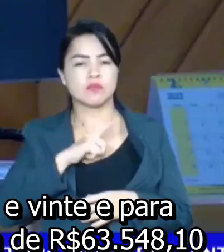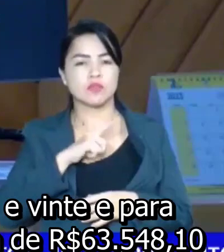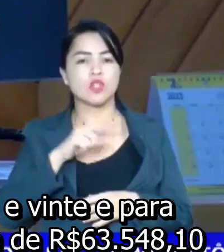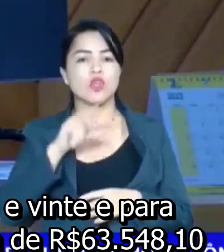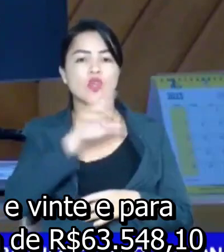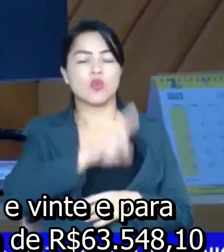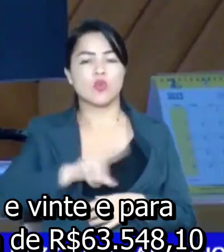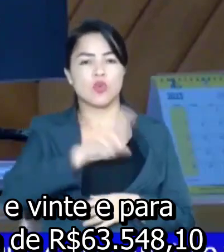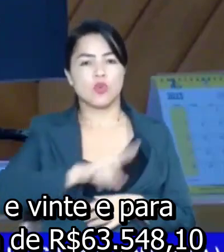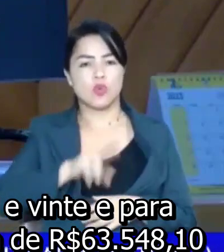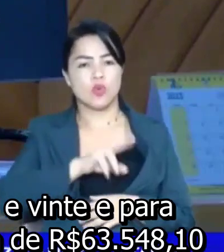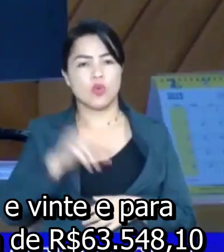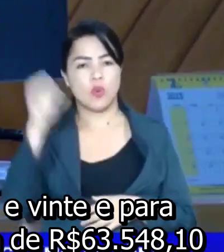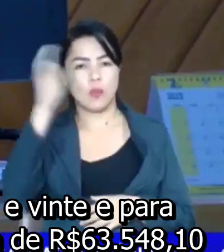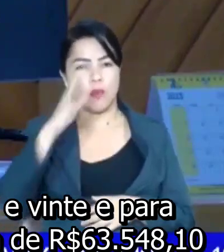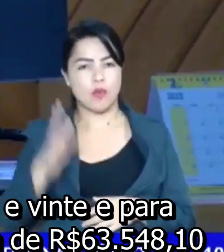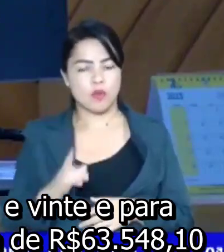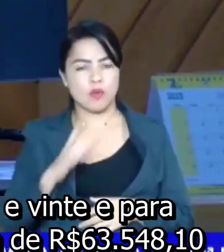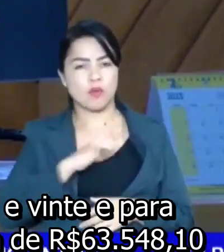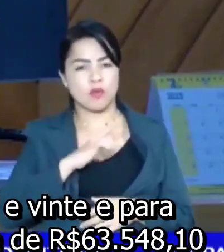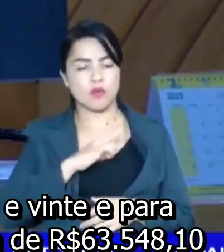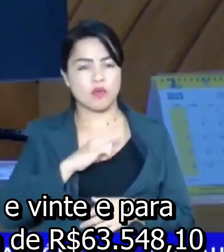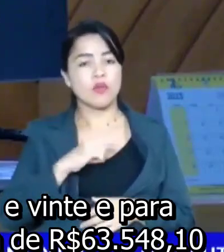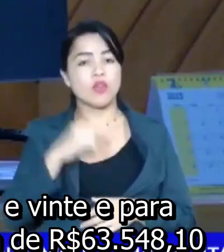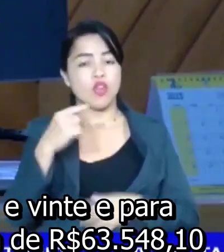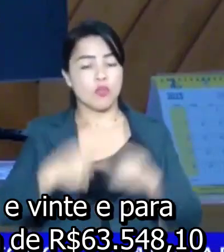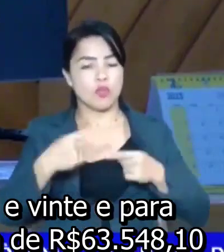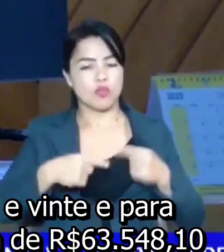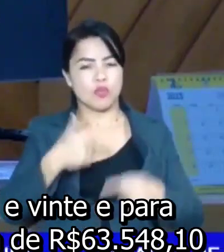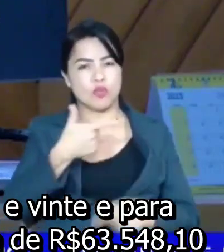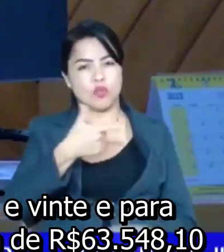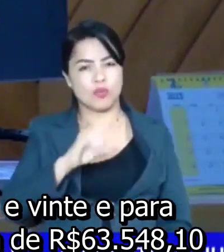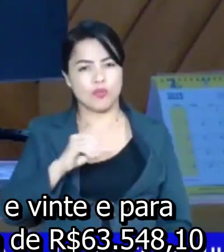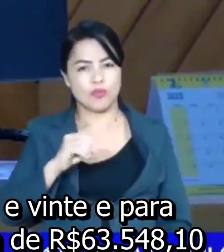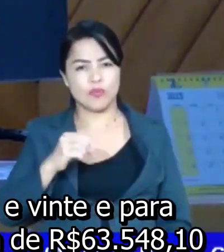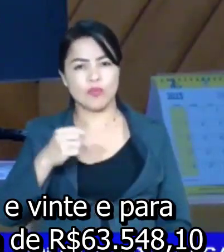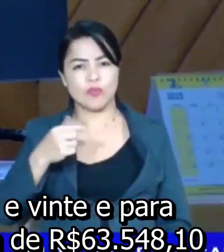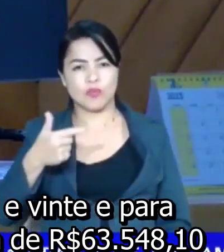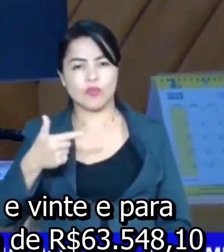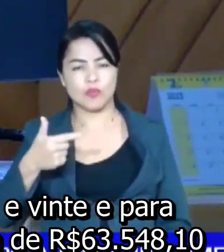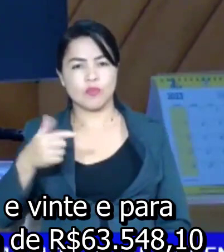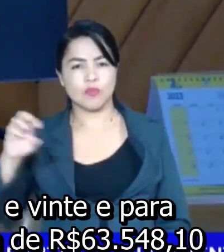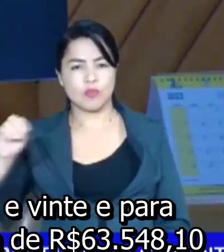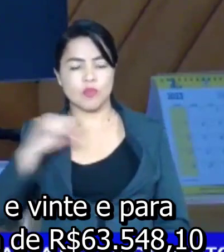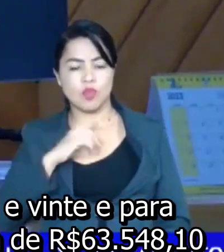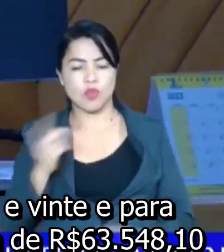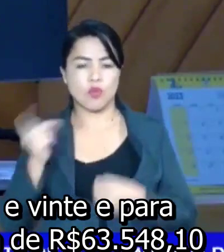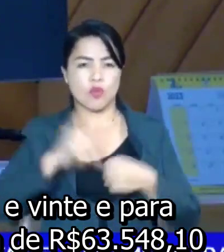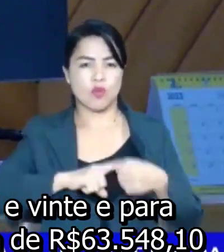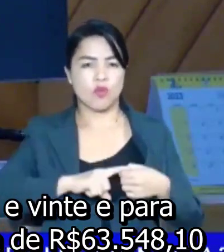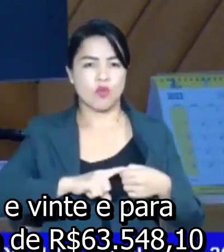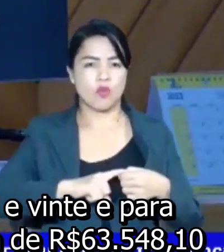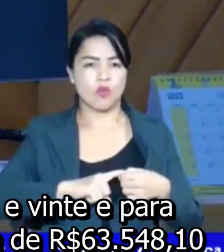exercício financeiro de 2020, e para determinar: 1. A devolução ao